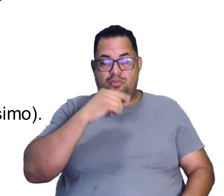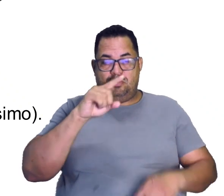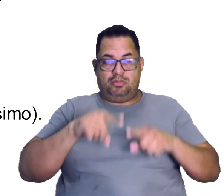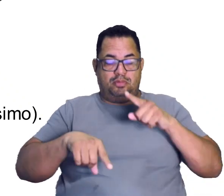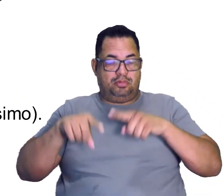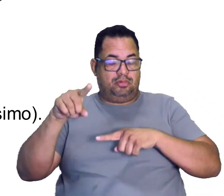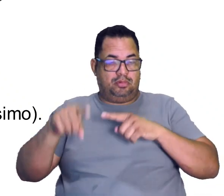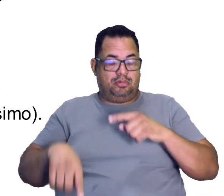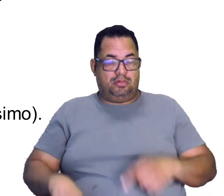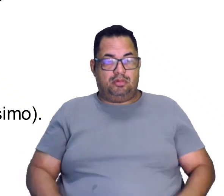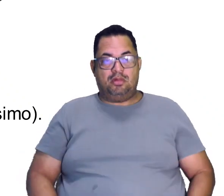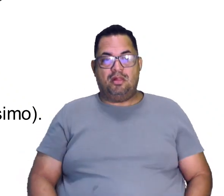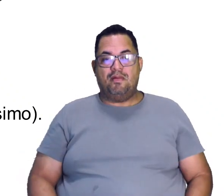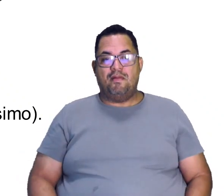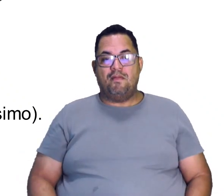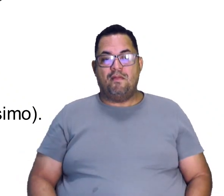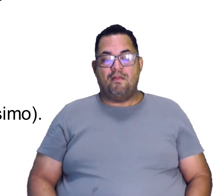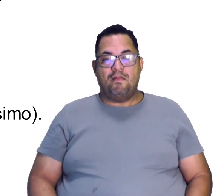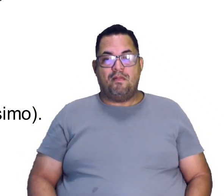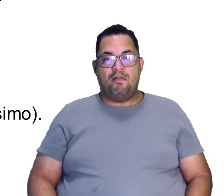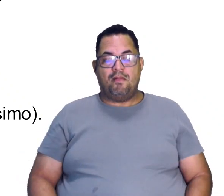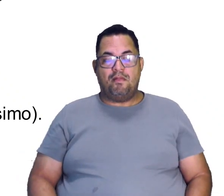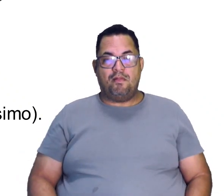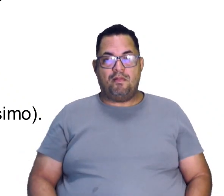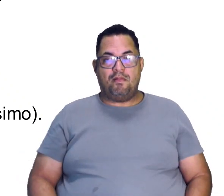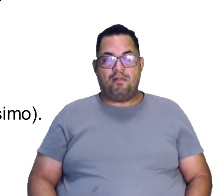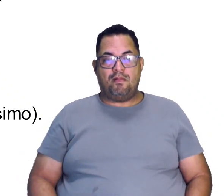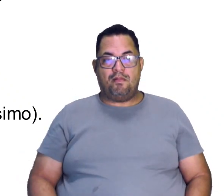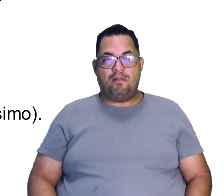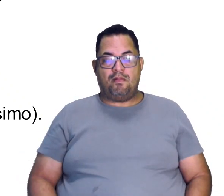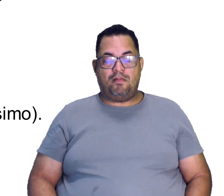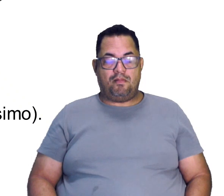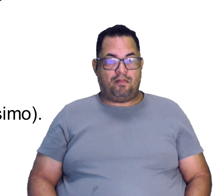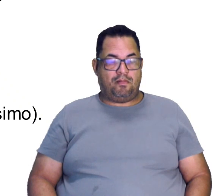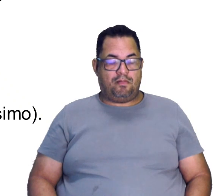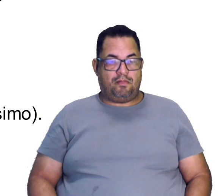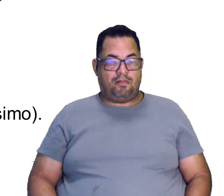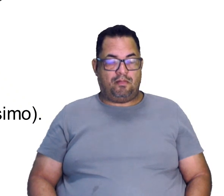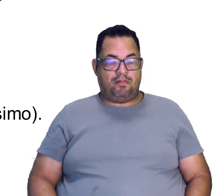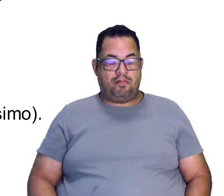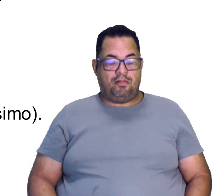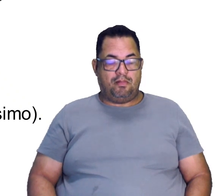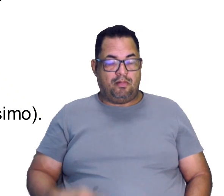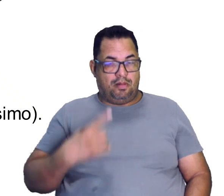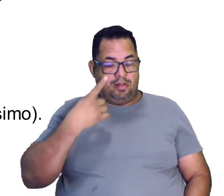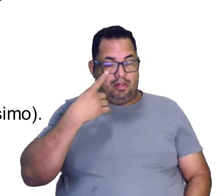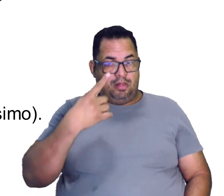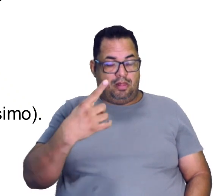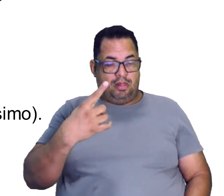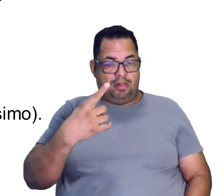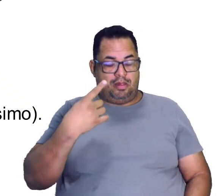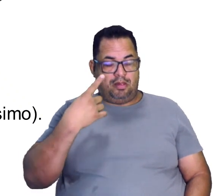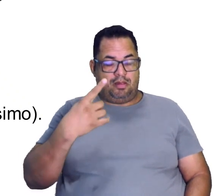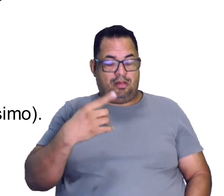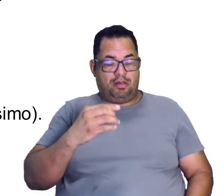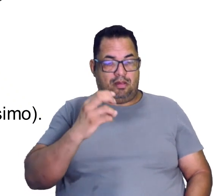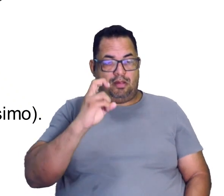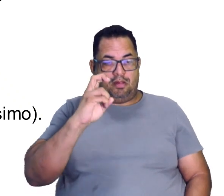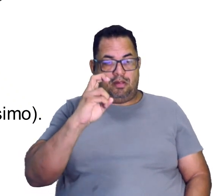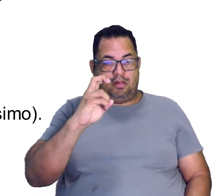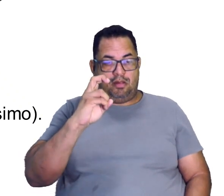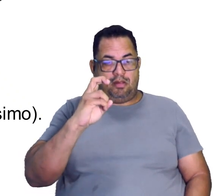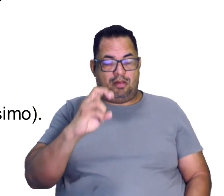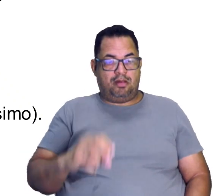Quem é o 5? É o N aqui, ó, gente, esse N pequeno, que é um número inteiro. Observe que esse 5, ele